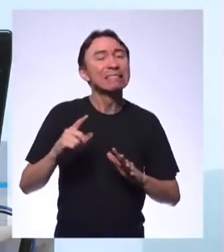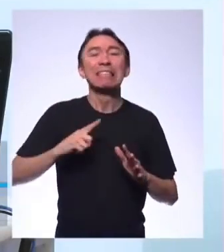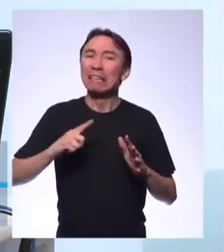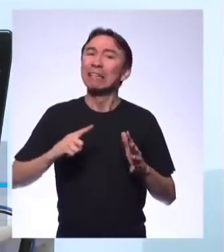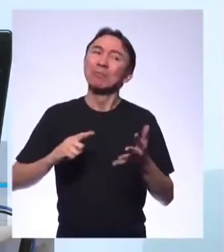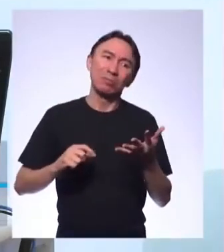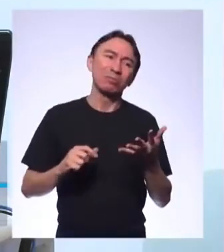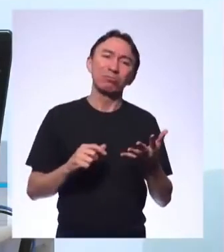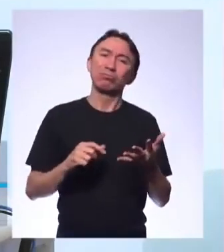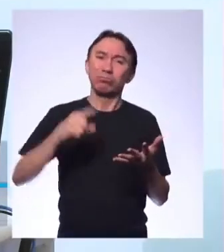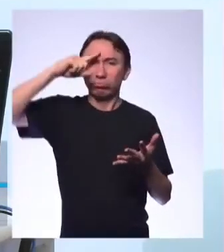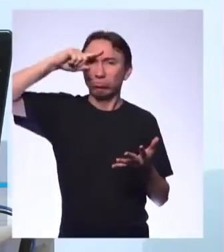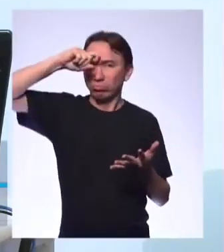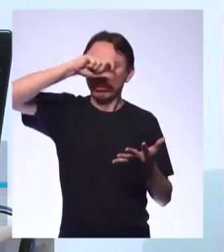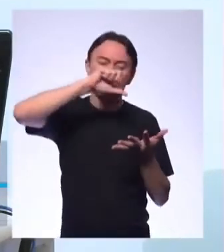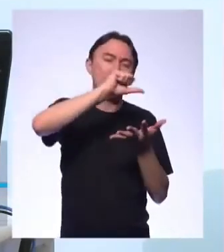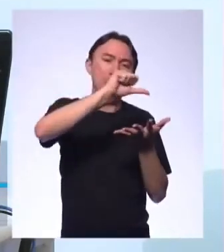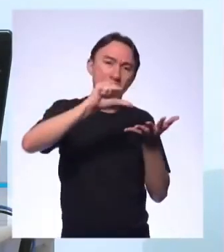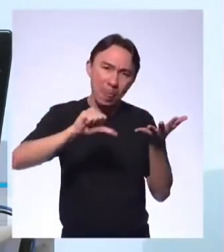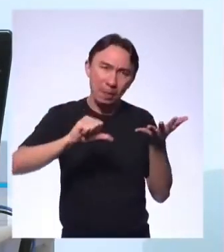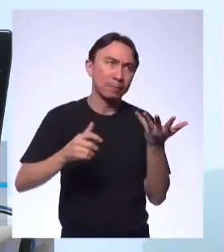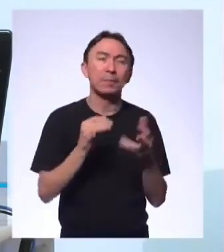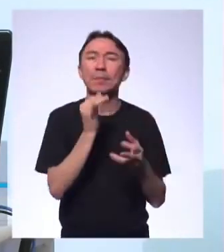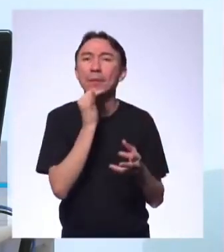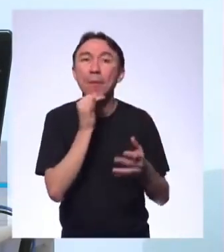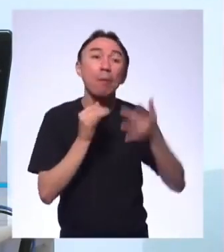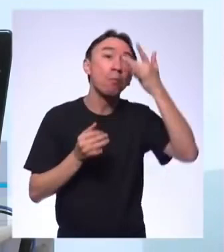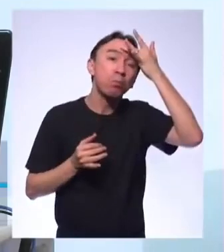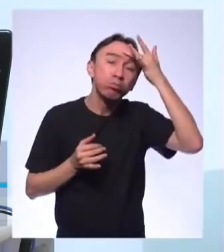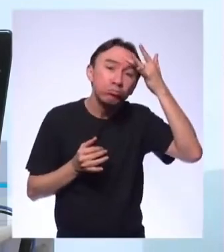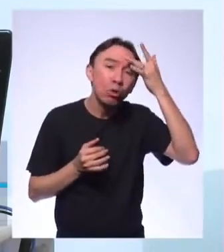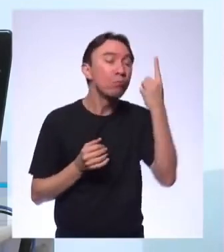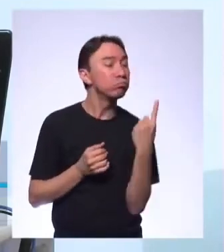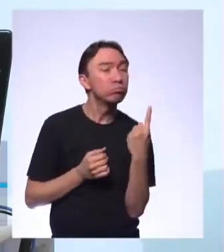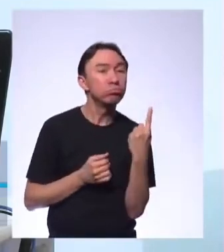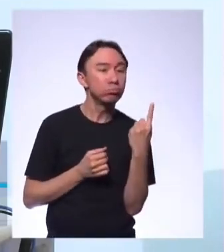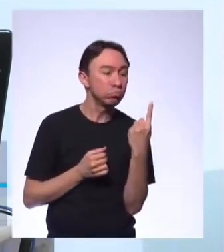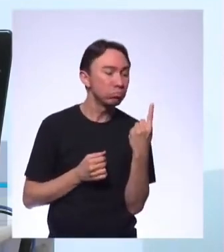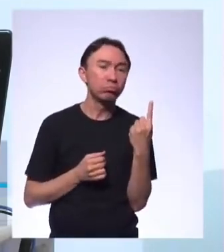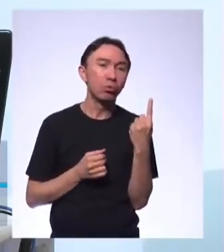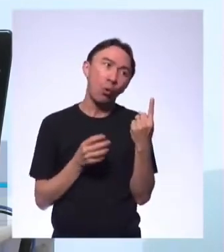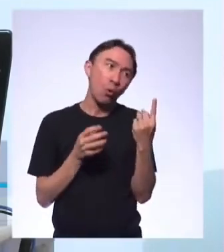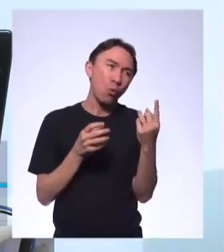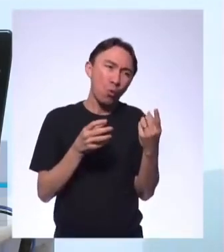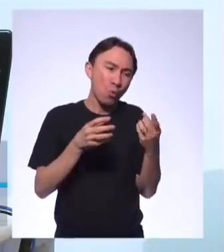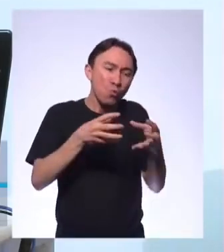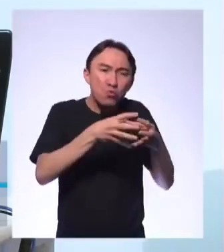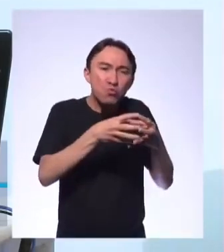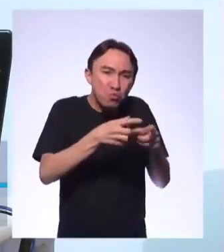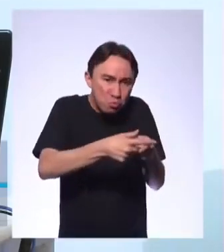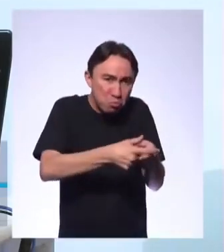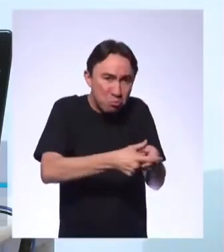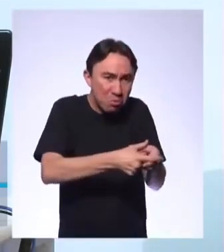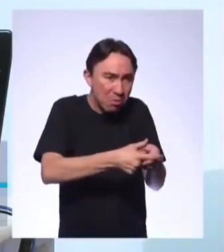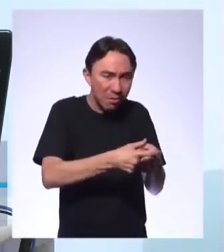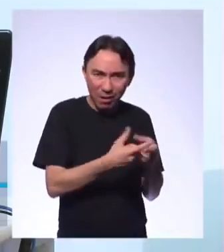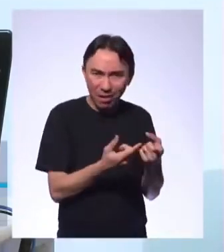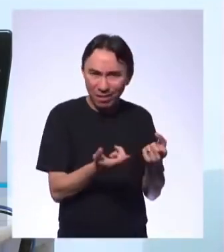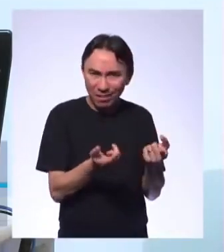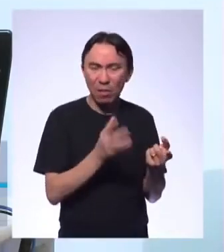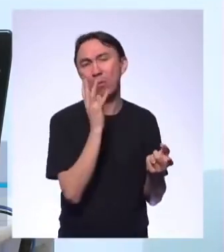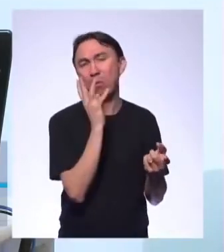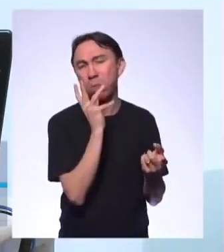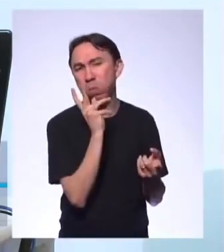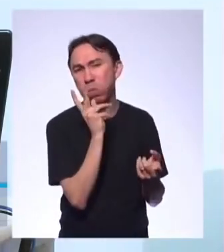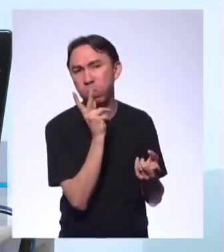ocupam, né, dessas etapas de produção todas, claro que a produção de uma peça de roupa, por exemplo, vai ser muito mais demorada,